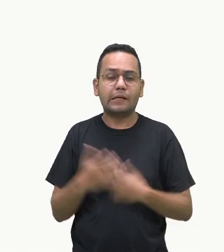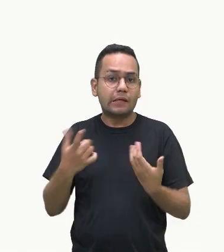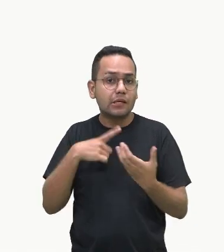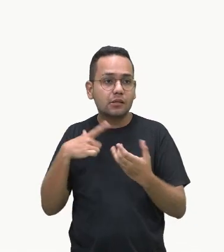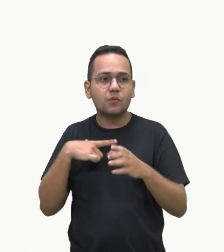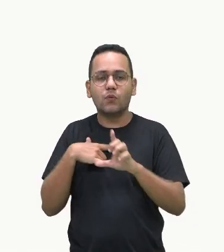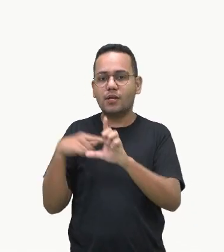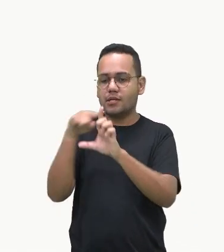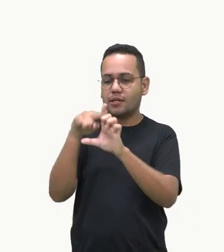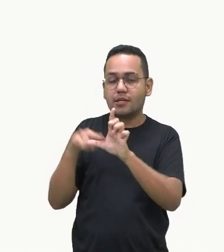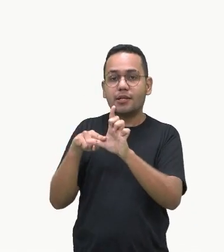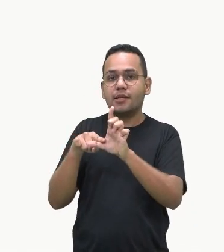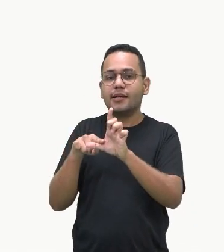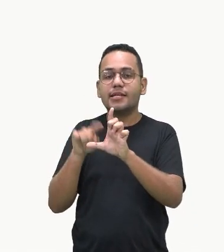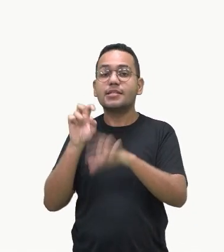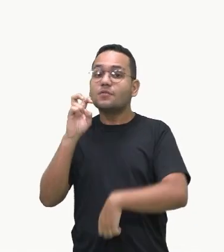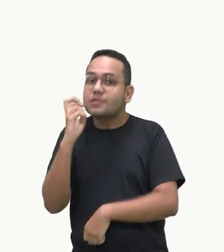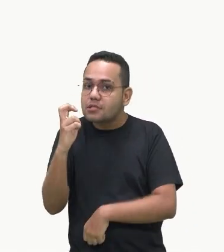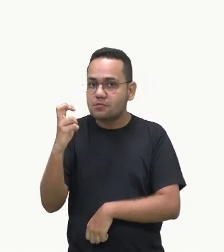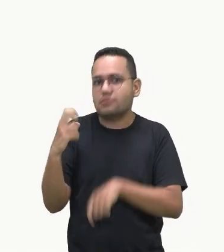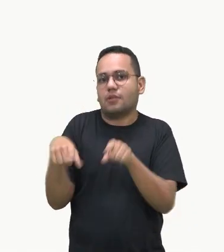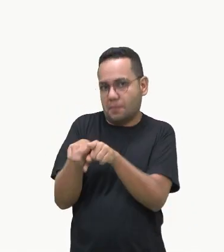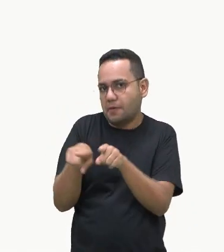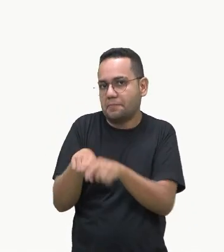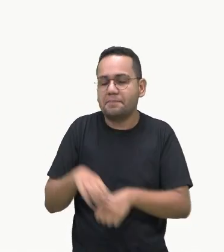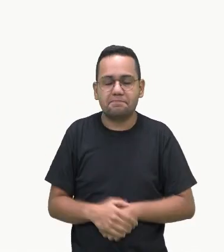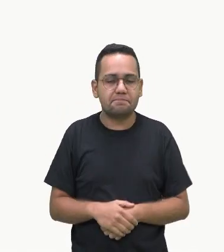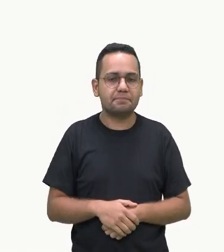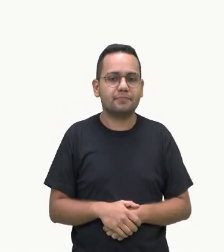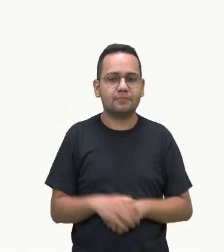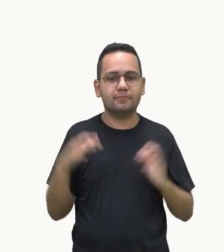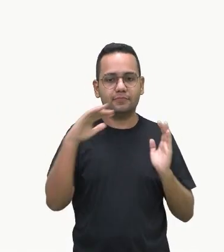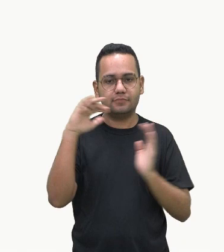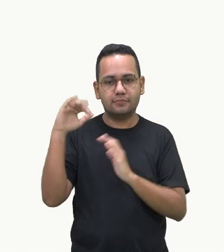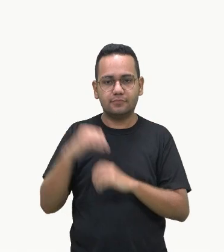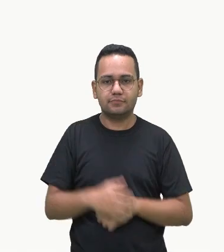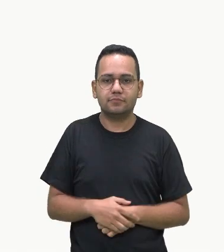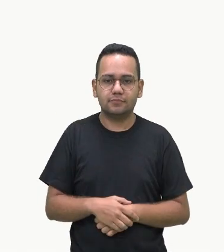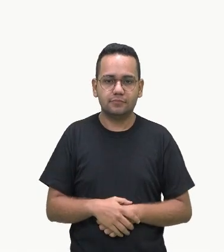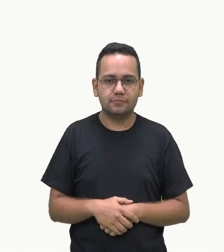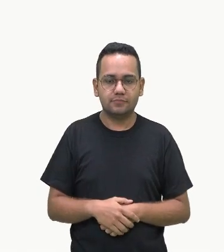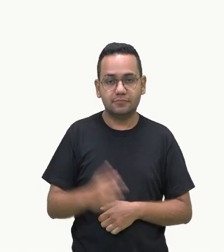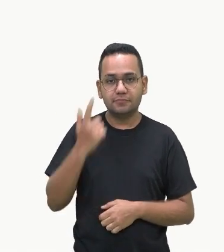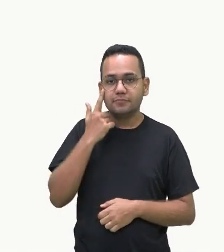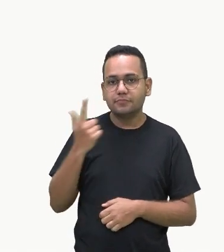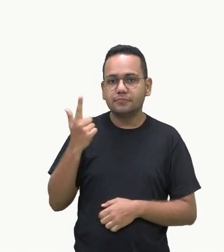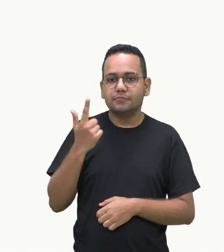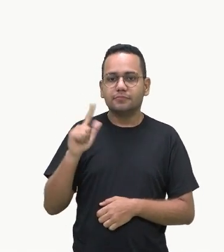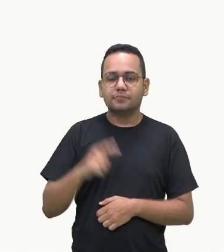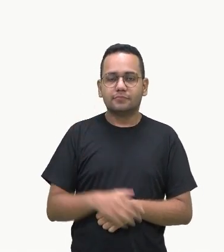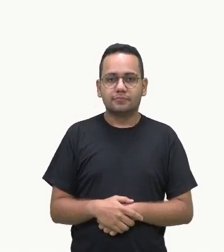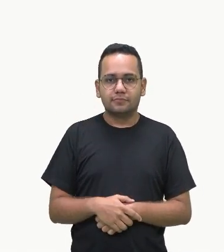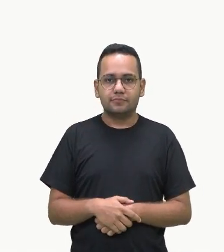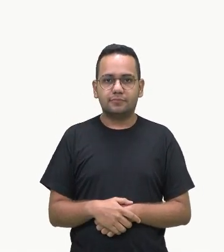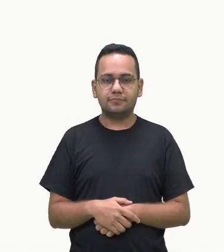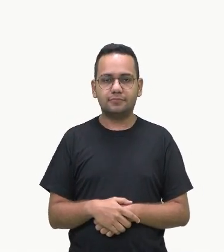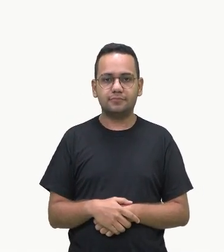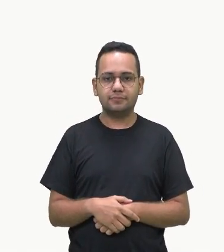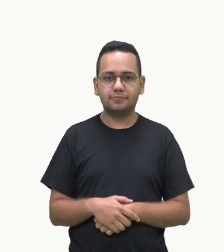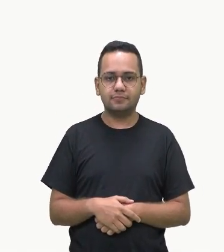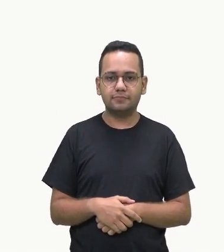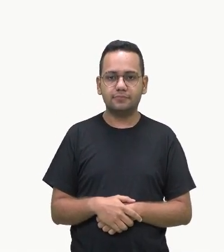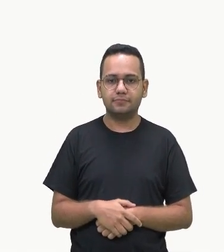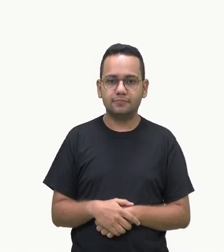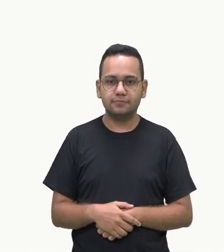ângulos. Avançando, nós temos aqui, ó, destacando para você visualizar melhor,